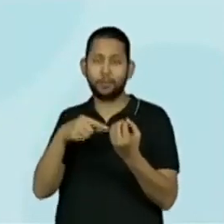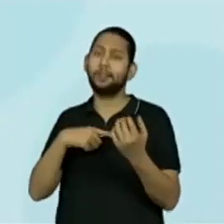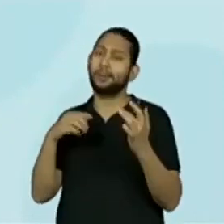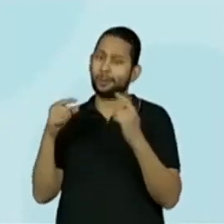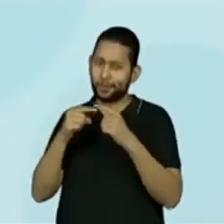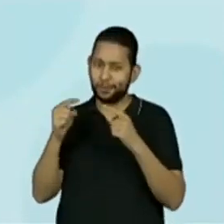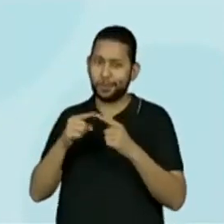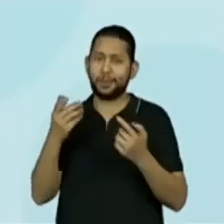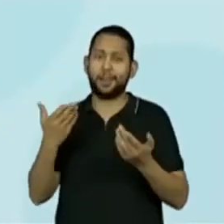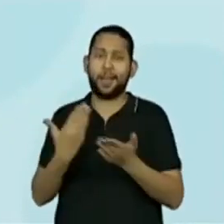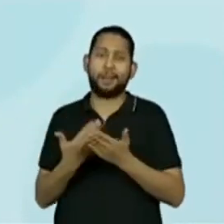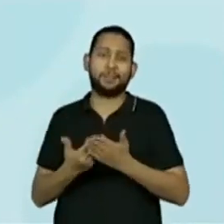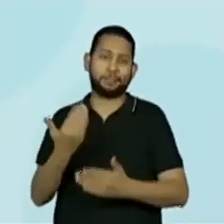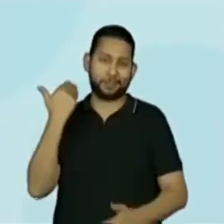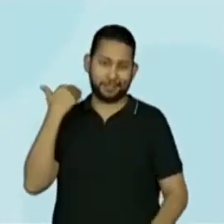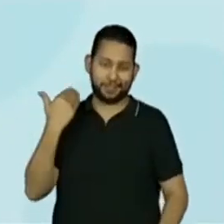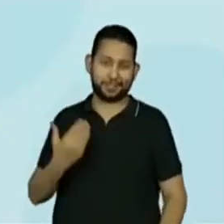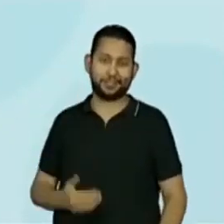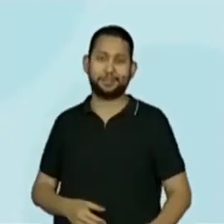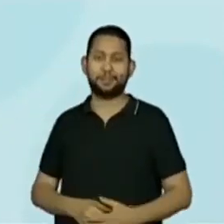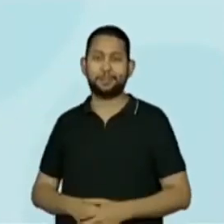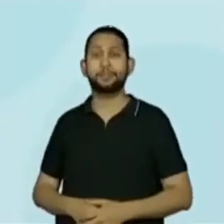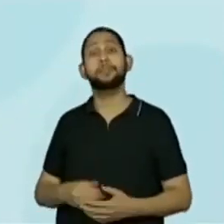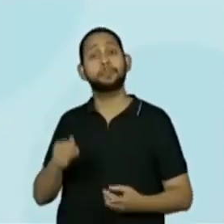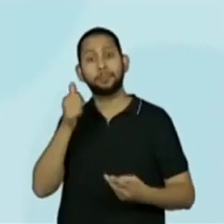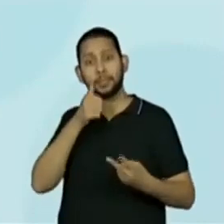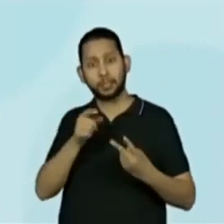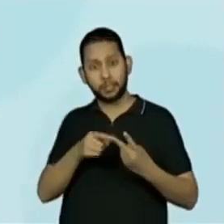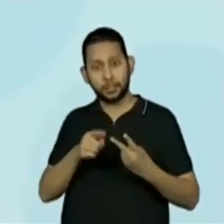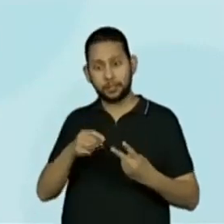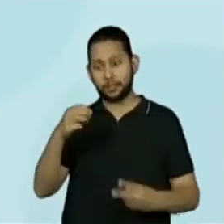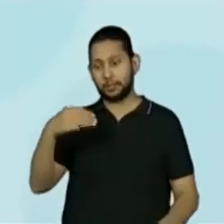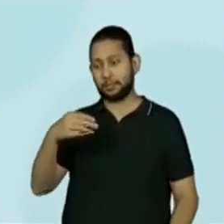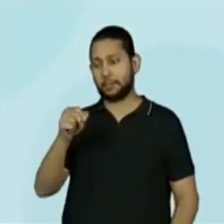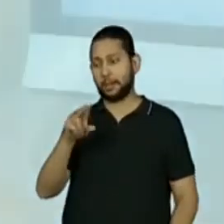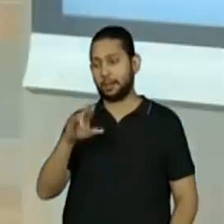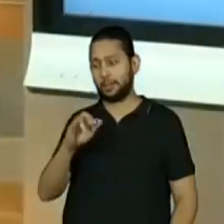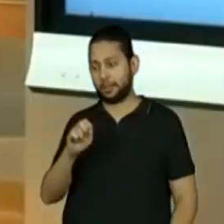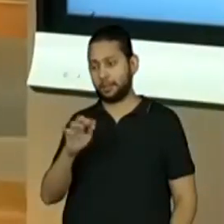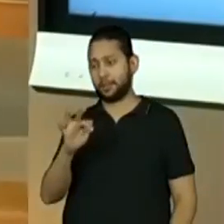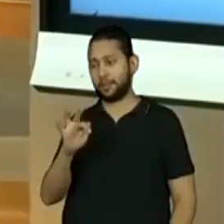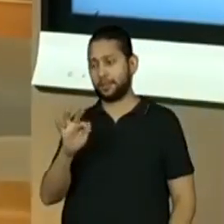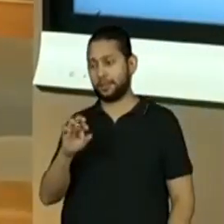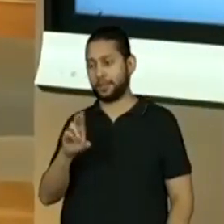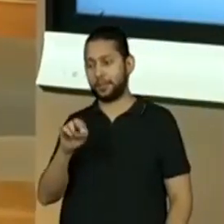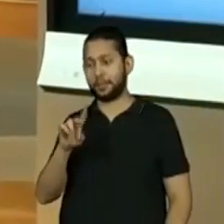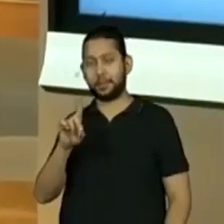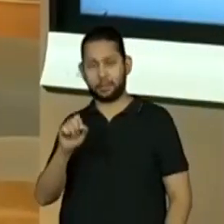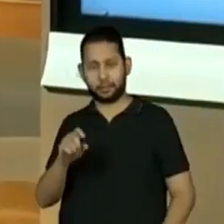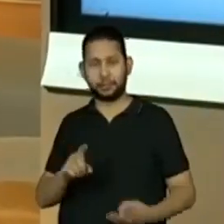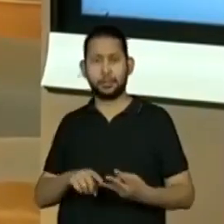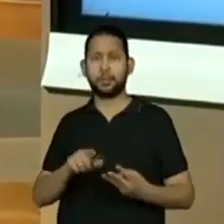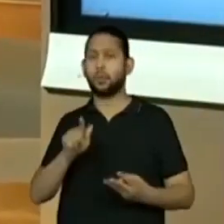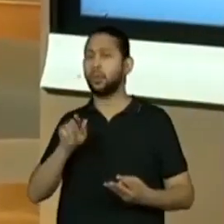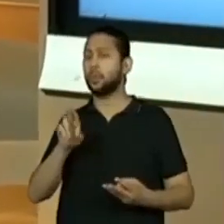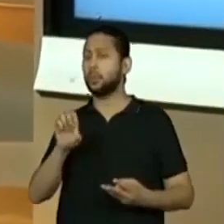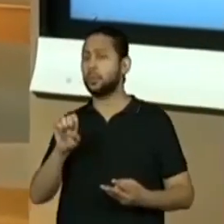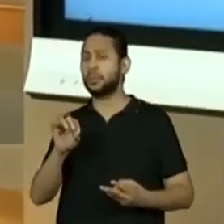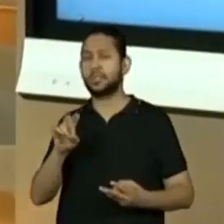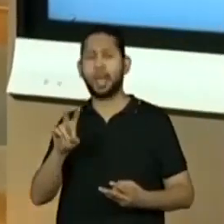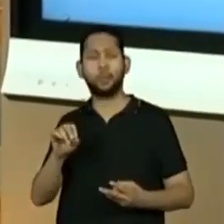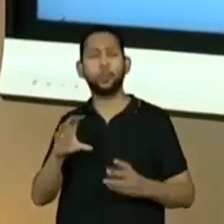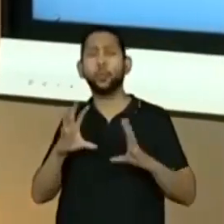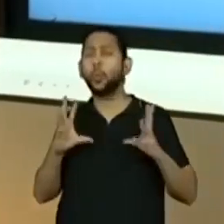aula passada. A Maria Fernanda, a Selma, a Heloísa, o Gustavo estão achando